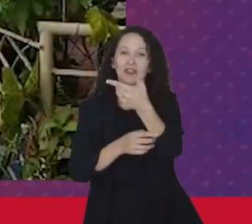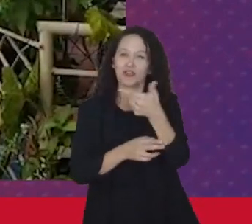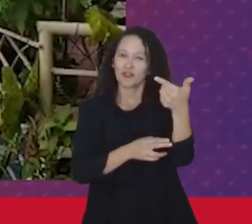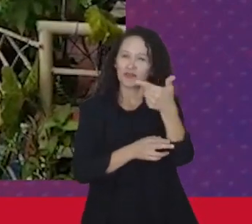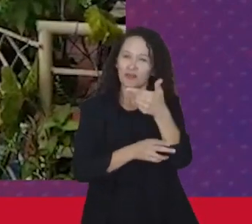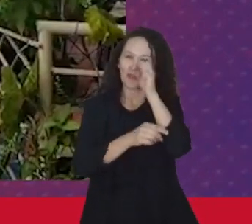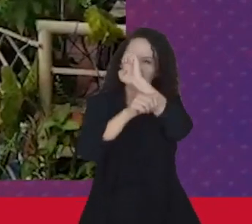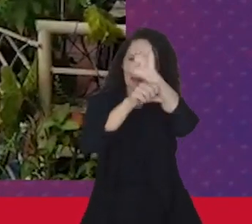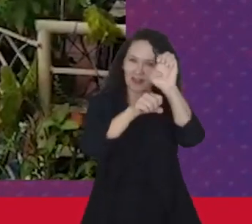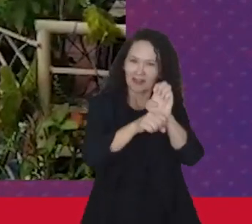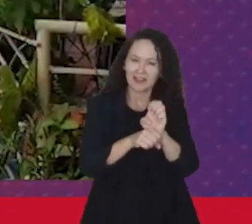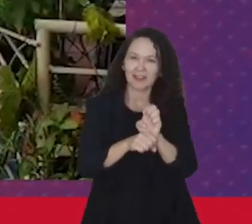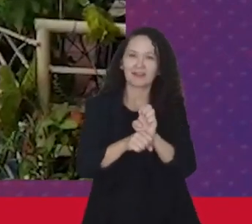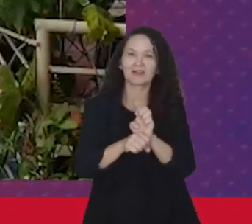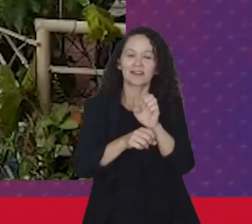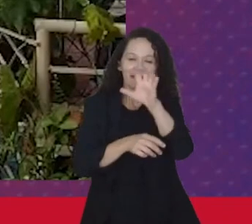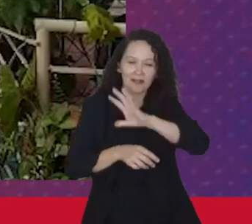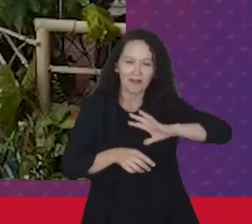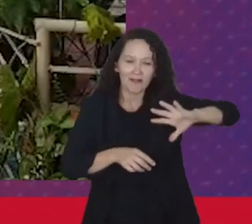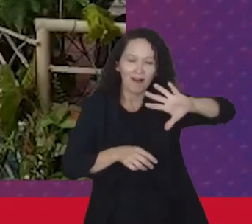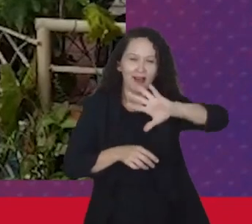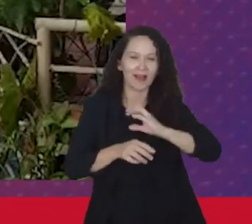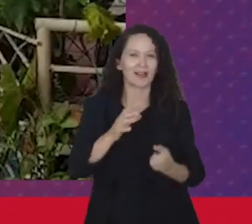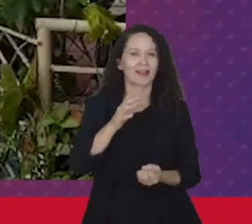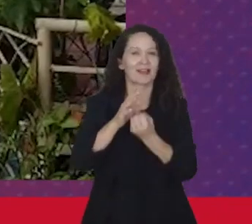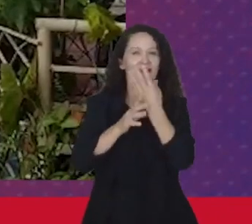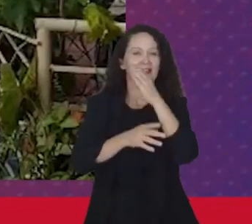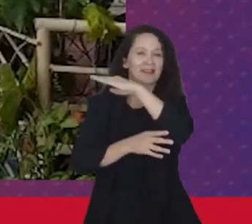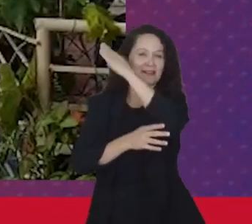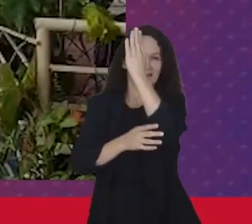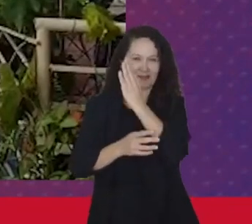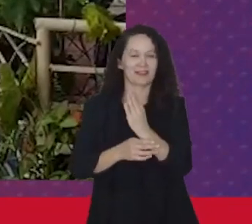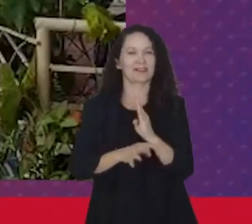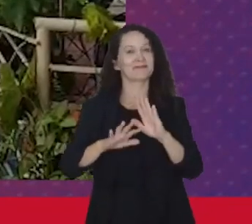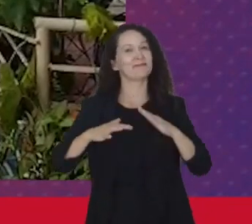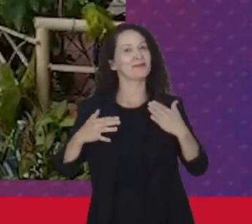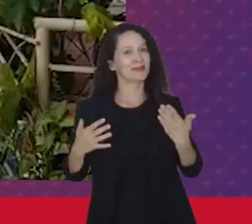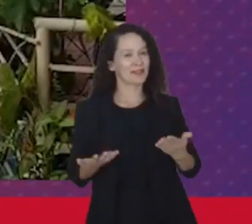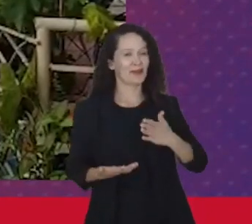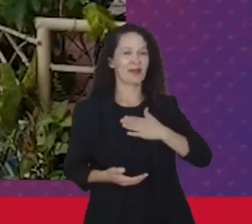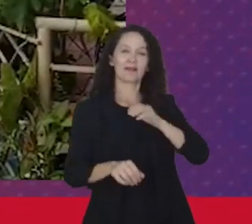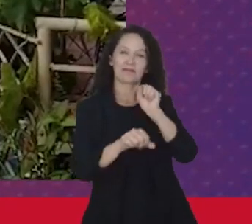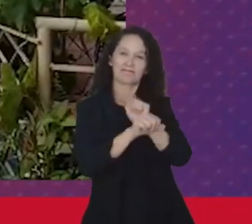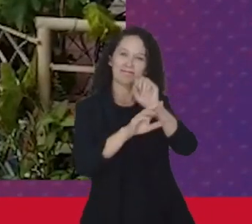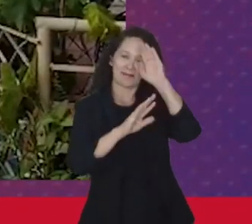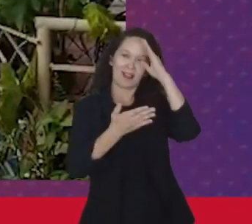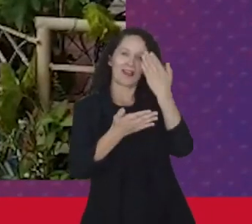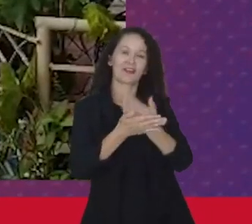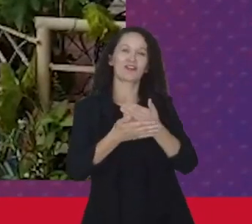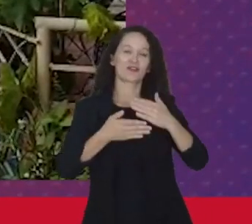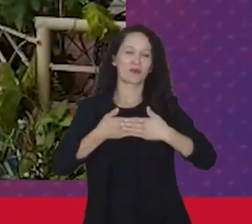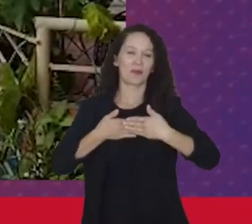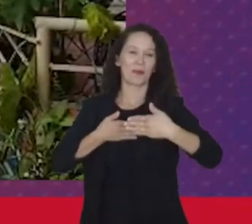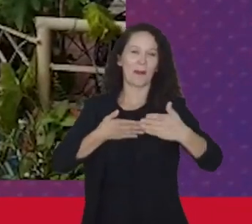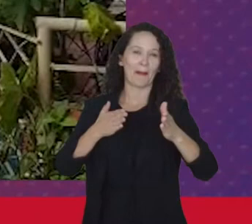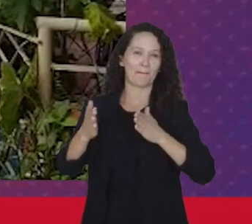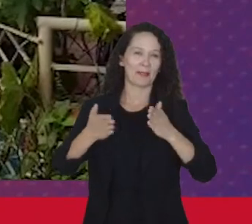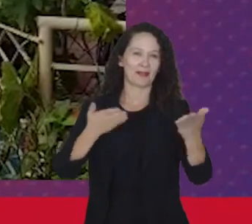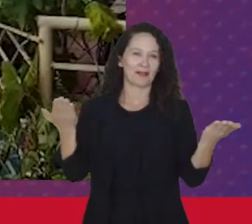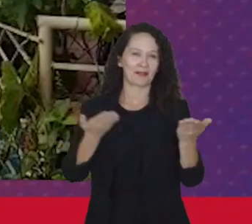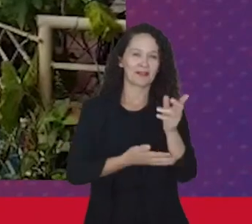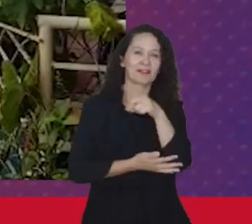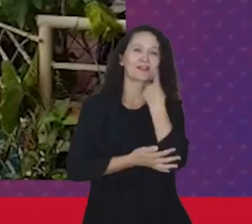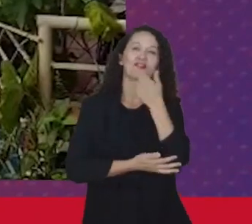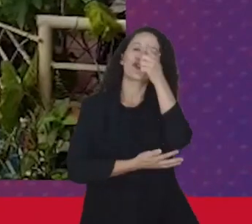22 estados com os setoriais constituídas no Brasil. Então, o que eu espero para esse período agora é que a